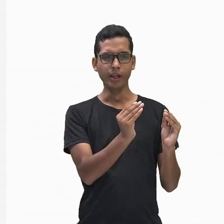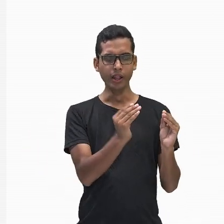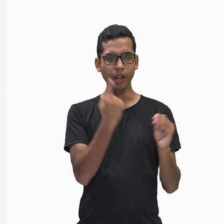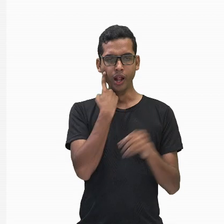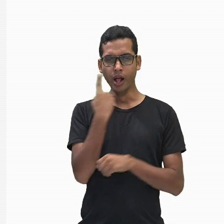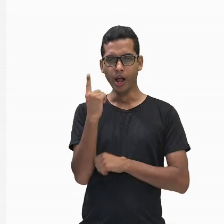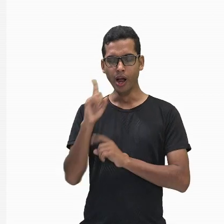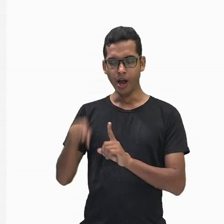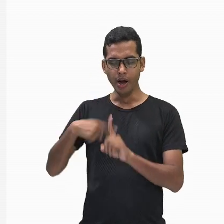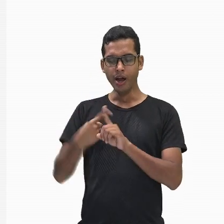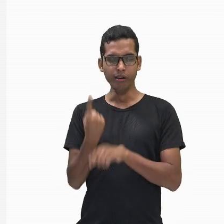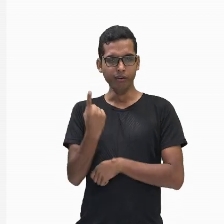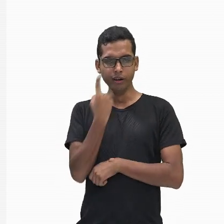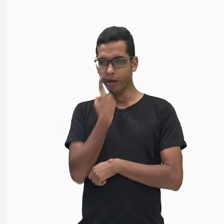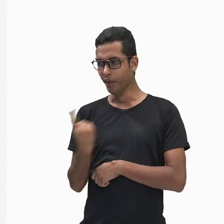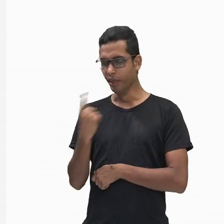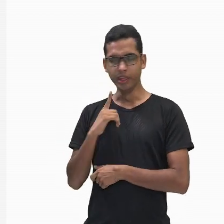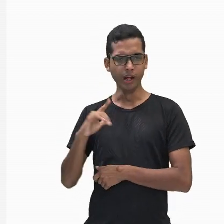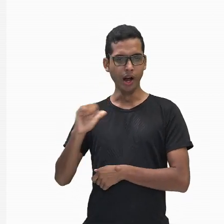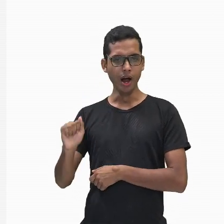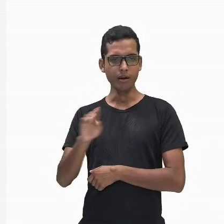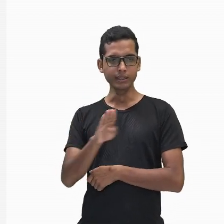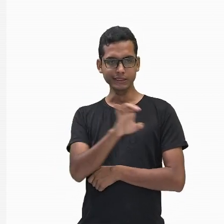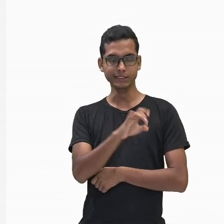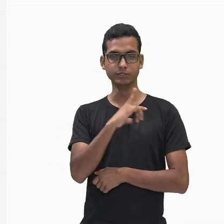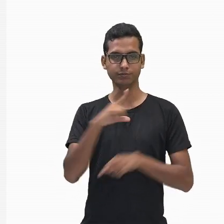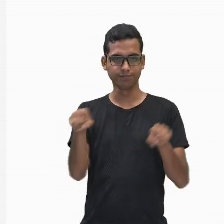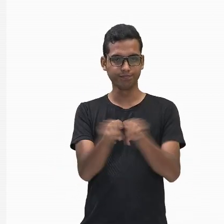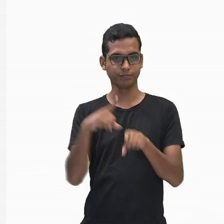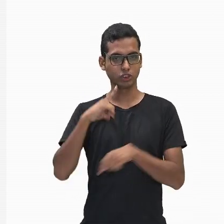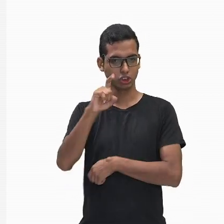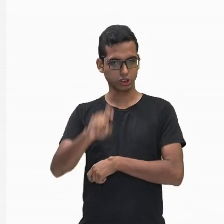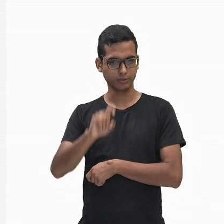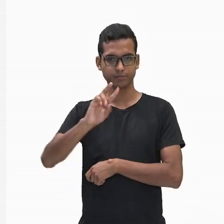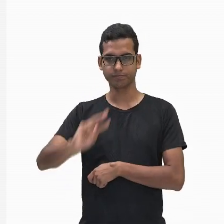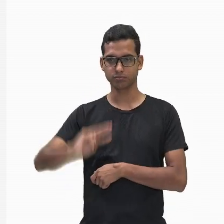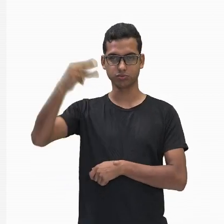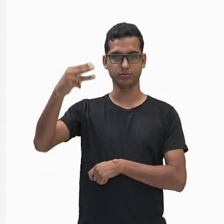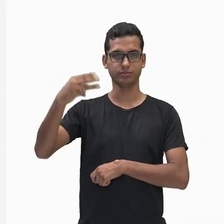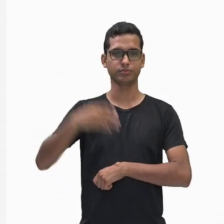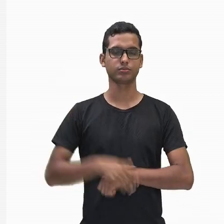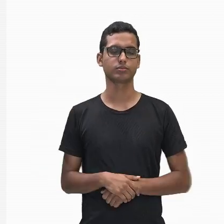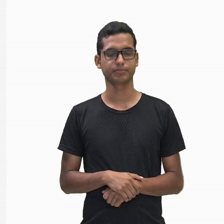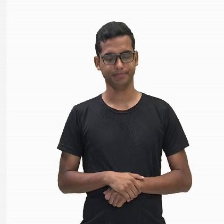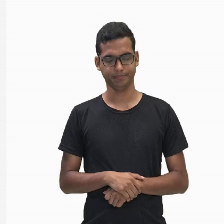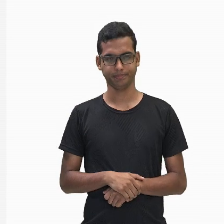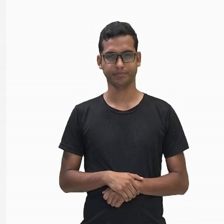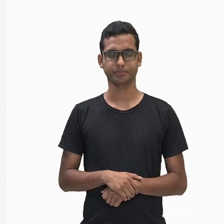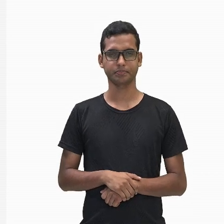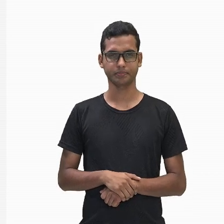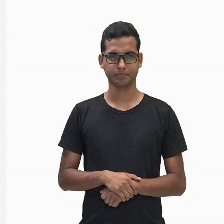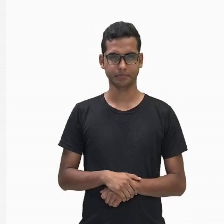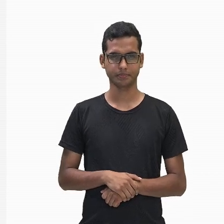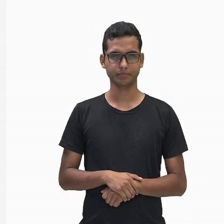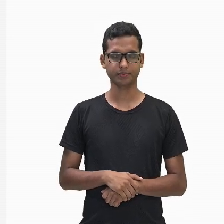um elemento com o x elevado à terceira potência, tá?